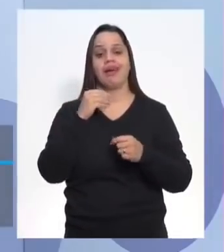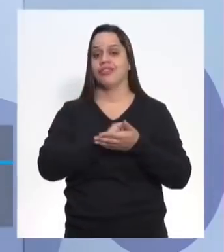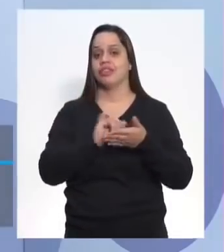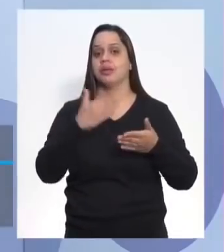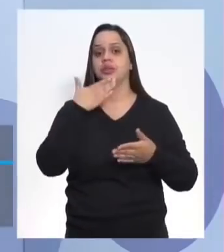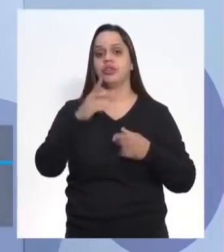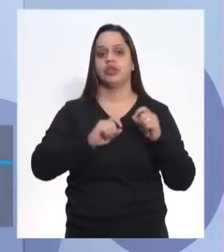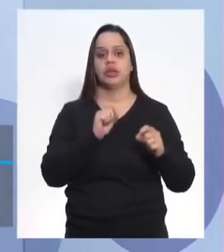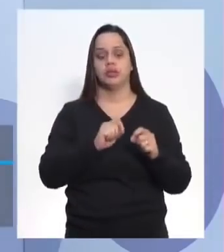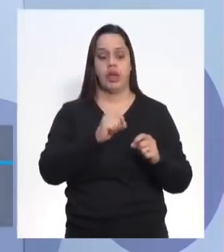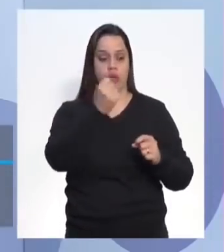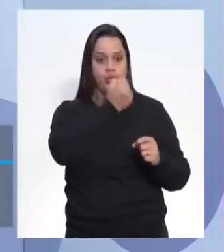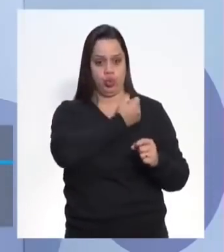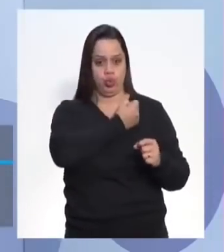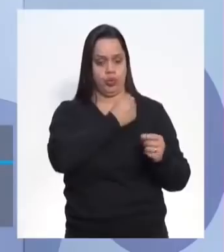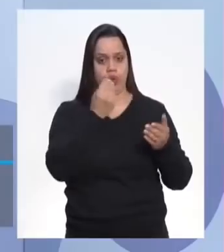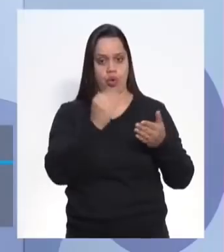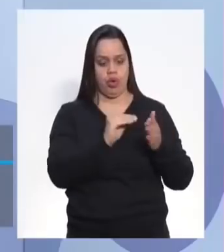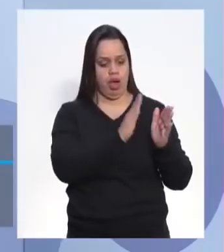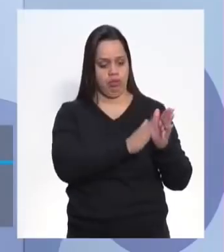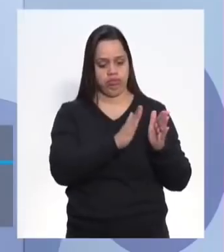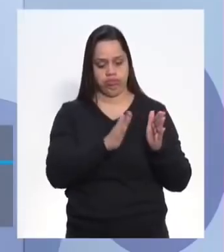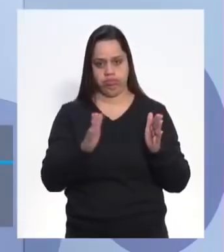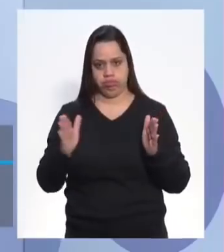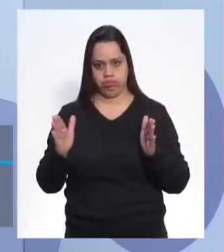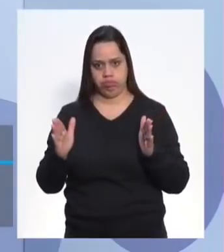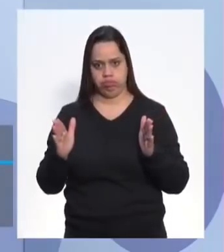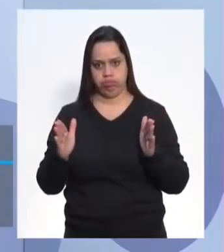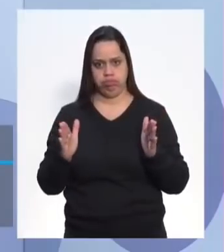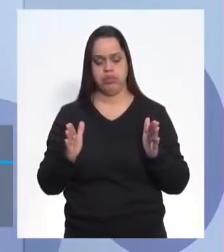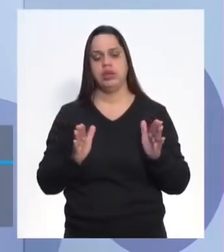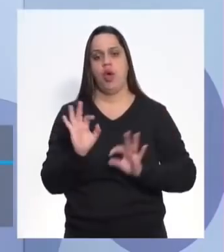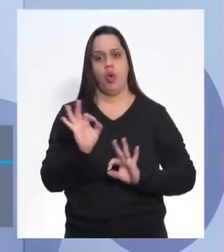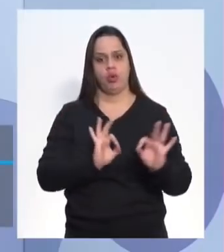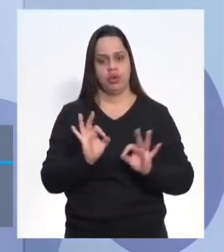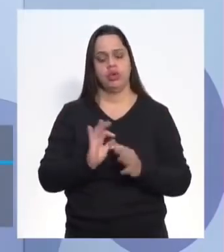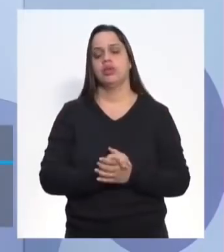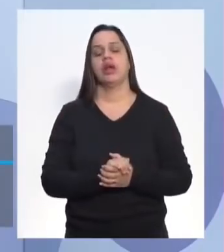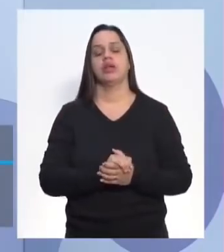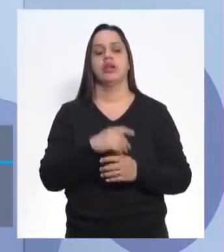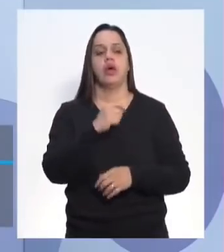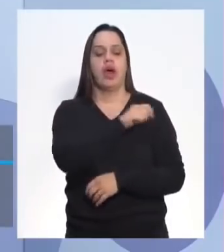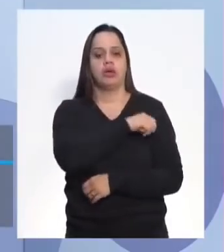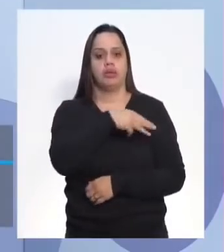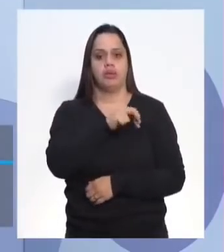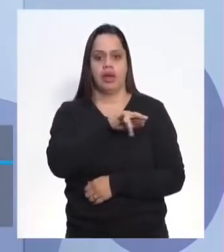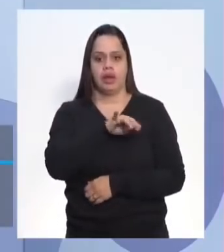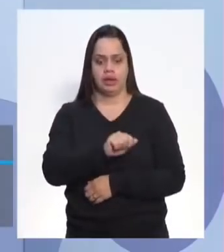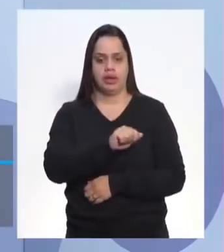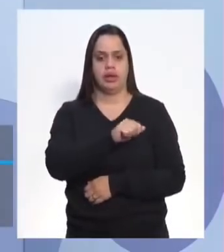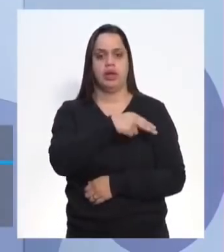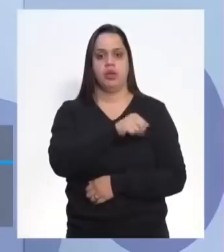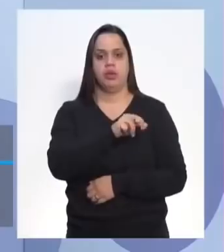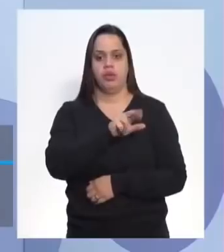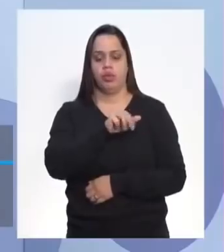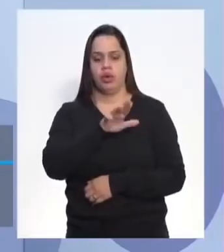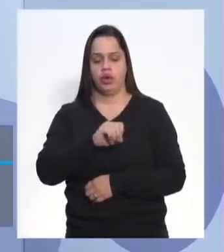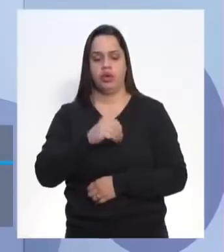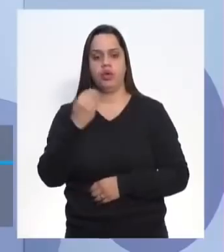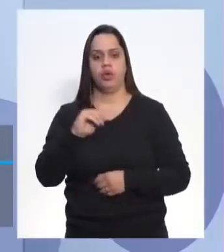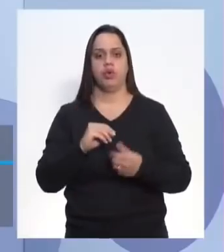certo? Então, por exemplo, a Maria Rita e o Murilo colocaram